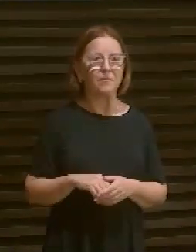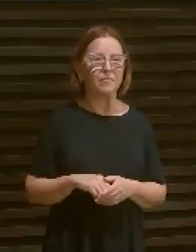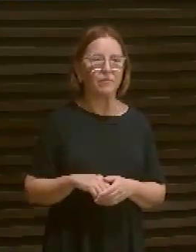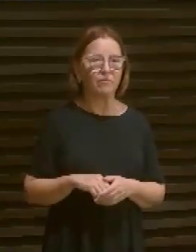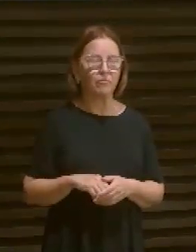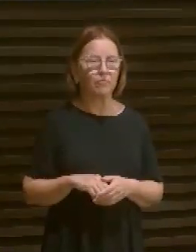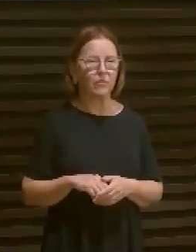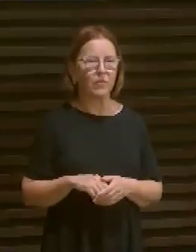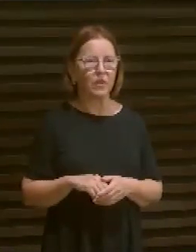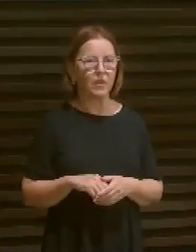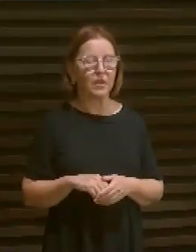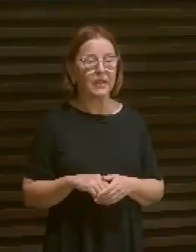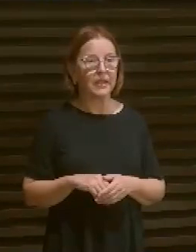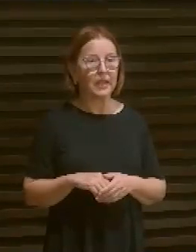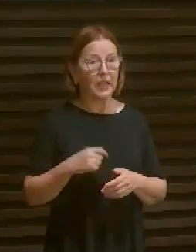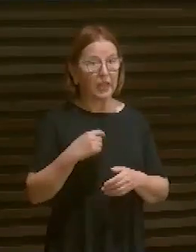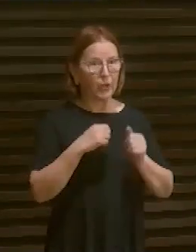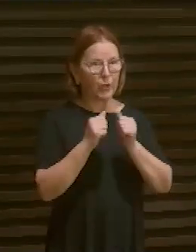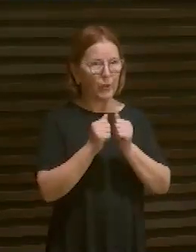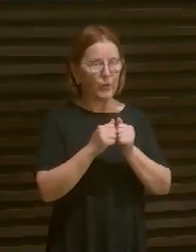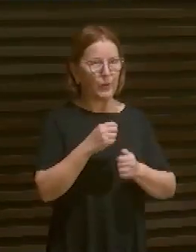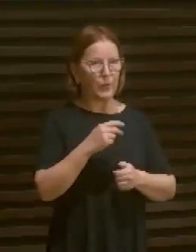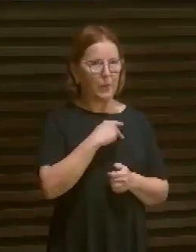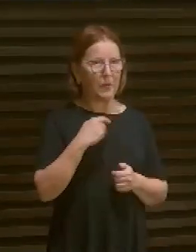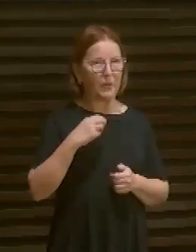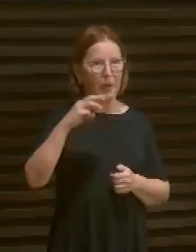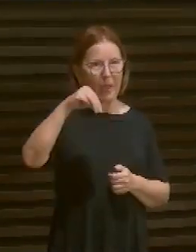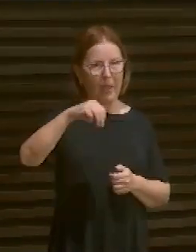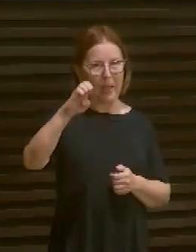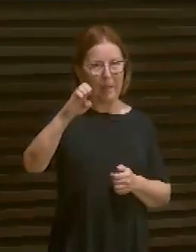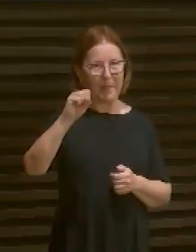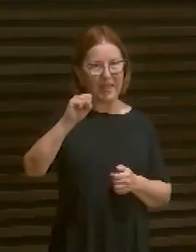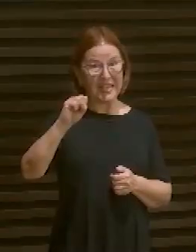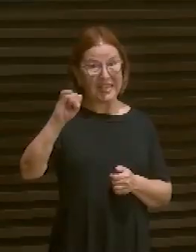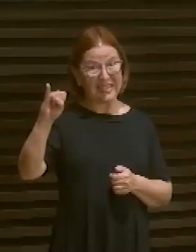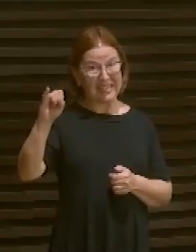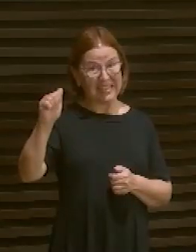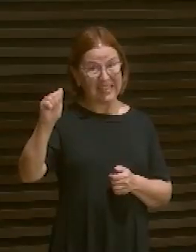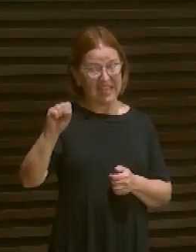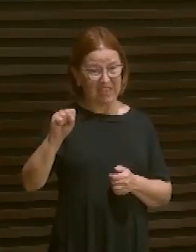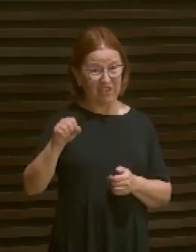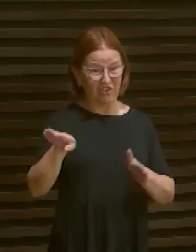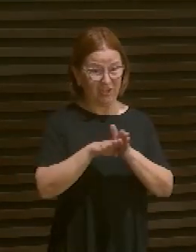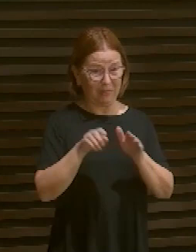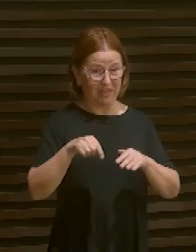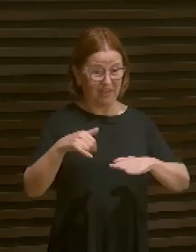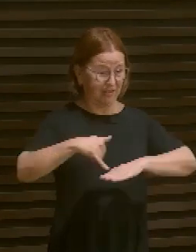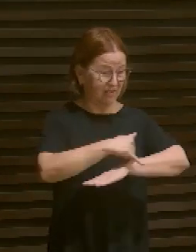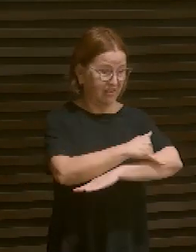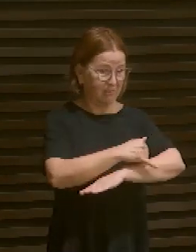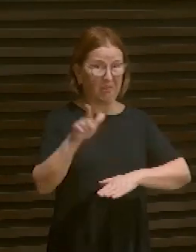Eu e o reverendo Messias, e nós chegamos aqui no aeroporto de Londrina brancos, nós dois.